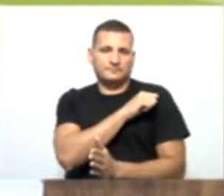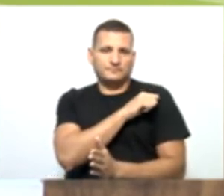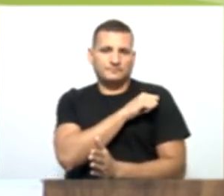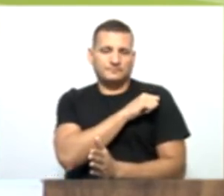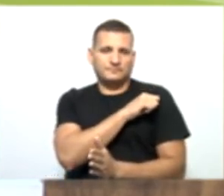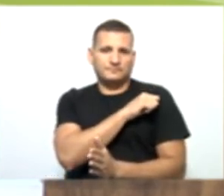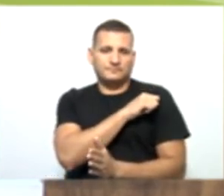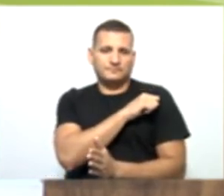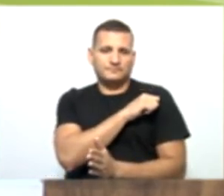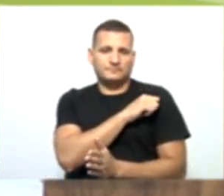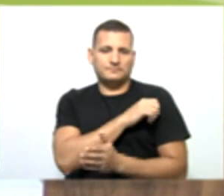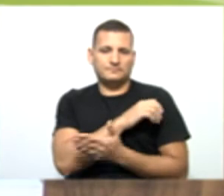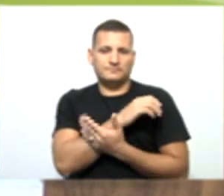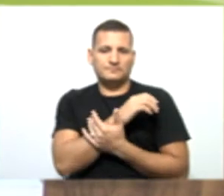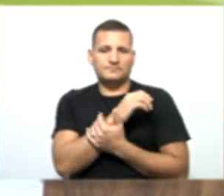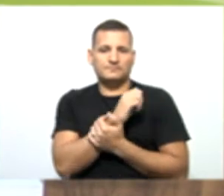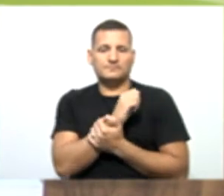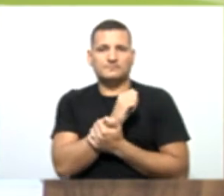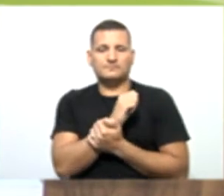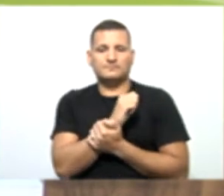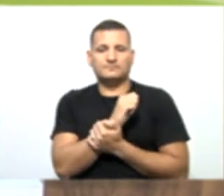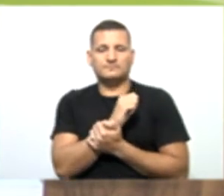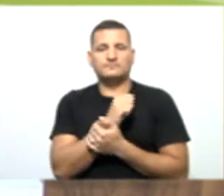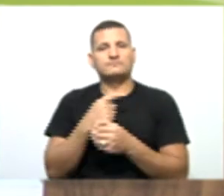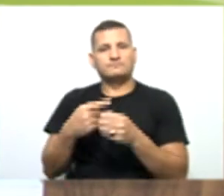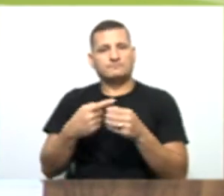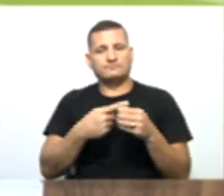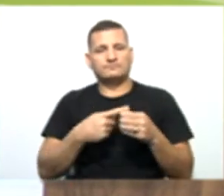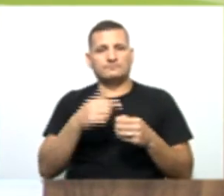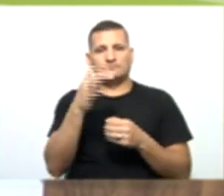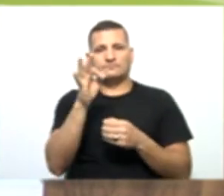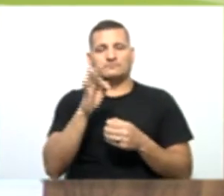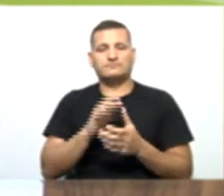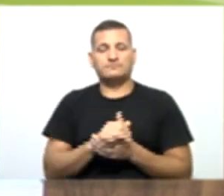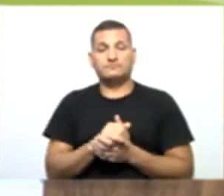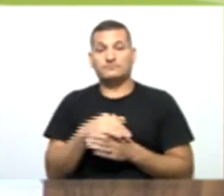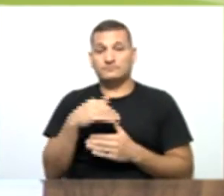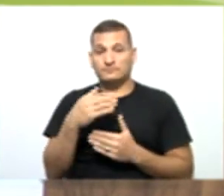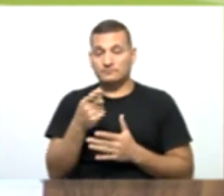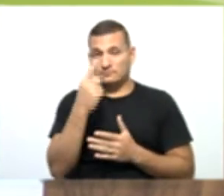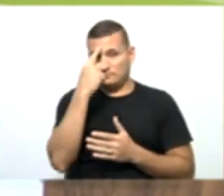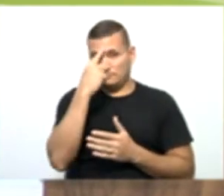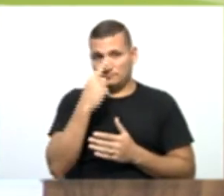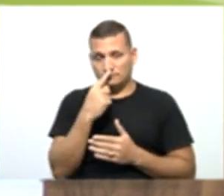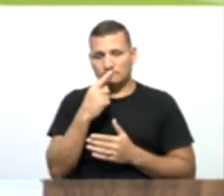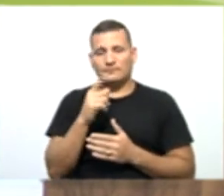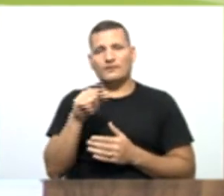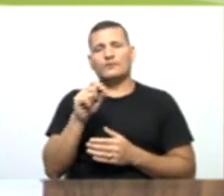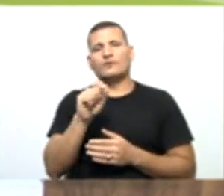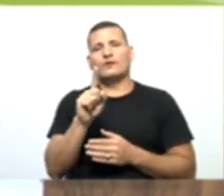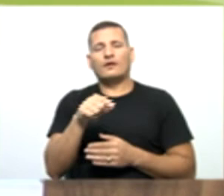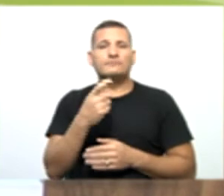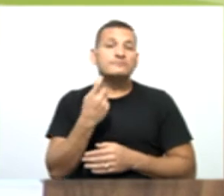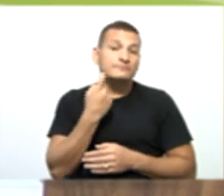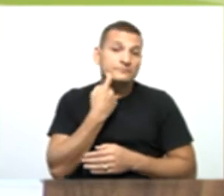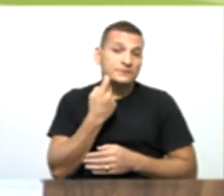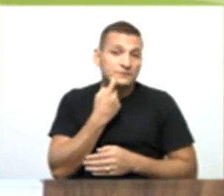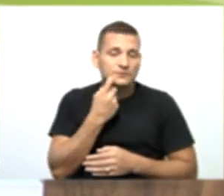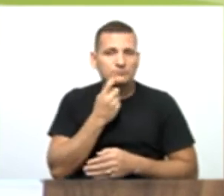aí, que apresenta esses 10 municípios. Então, a vocação econômica do local é criação de